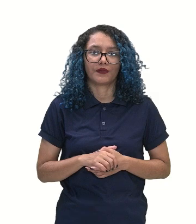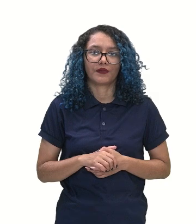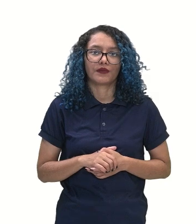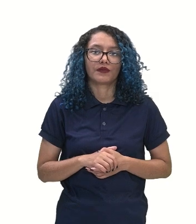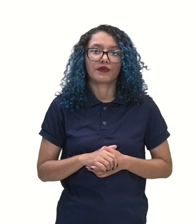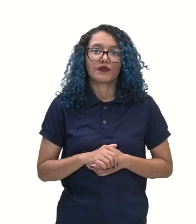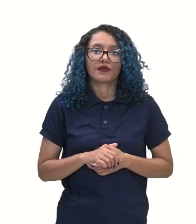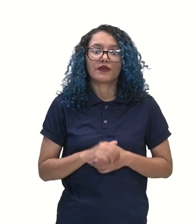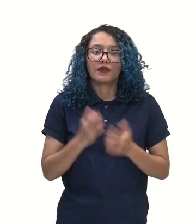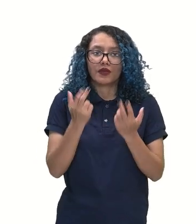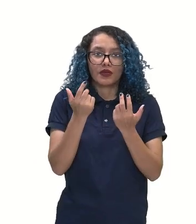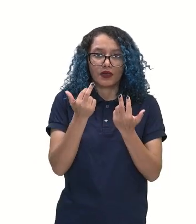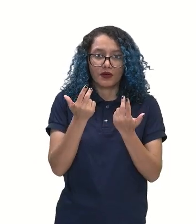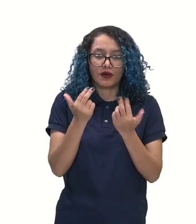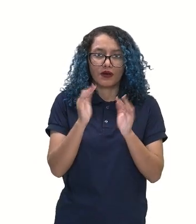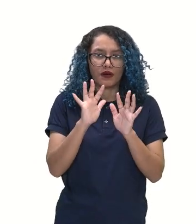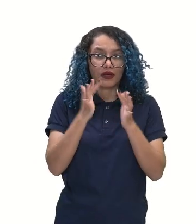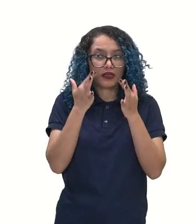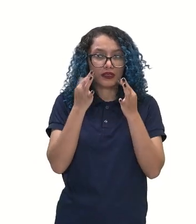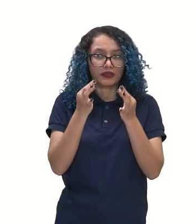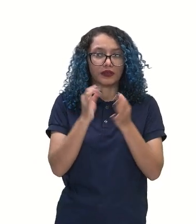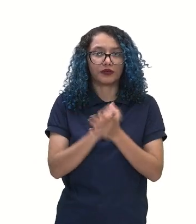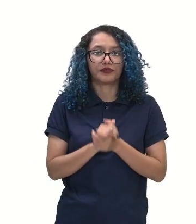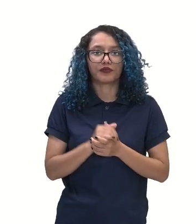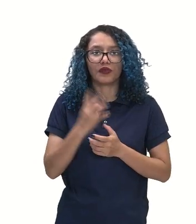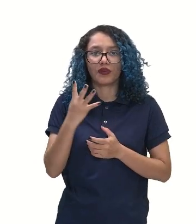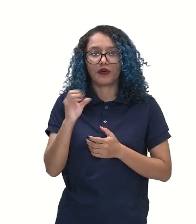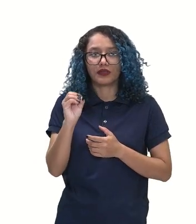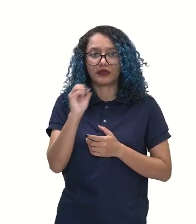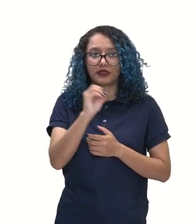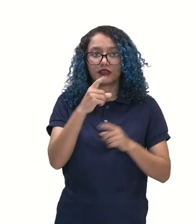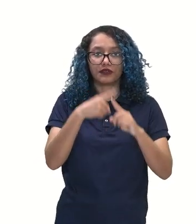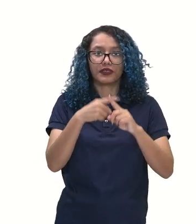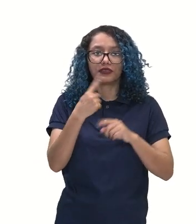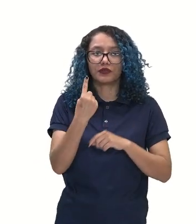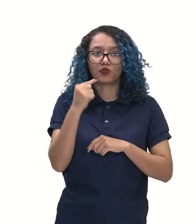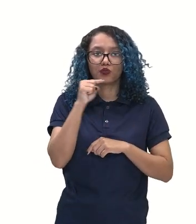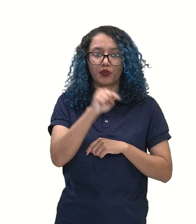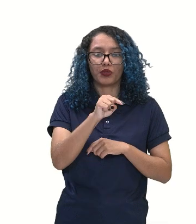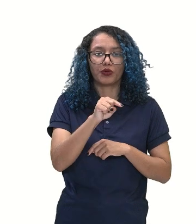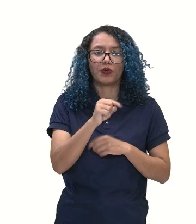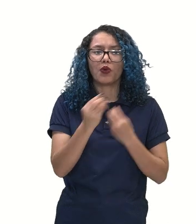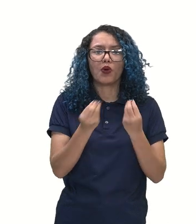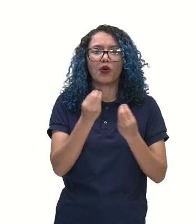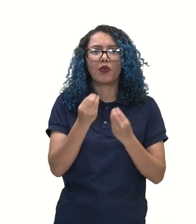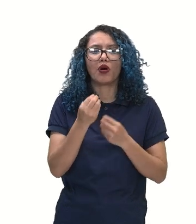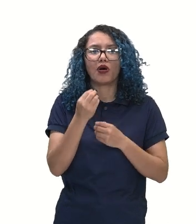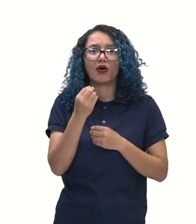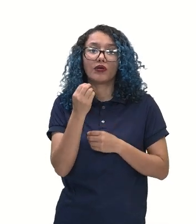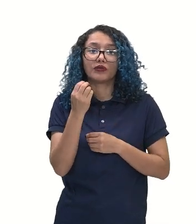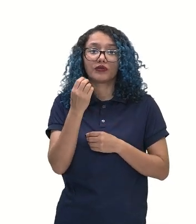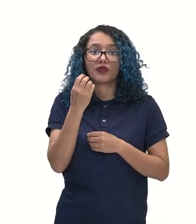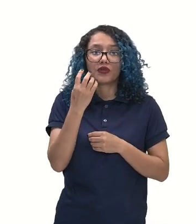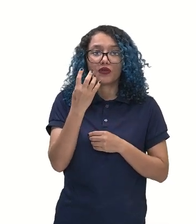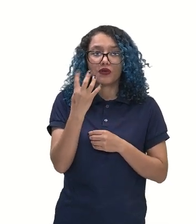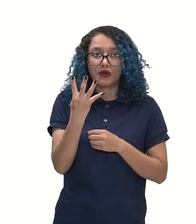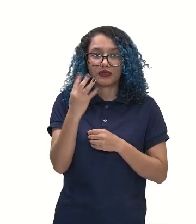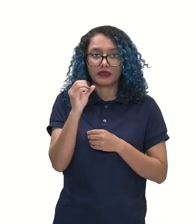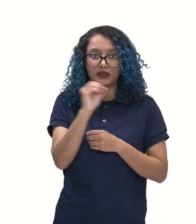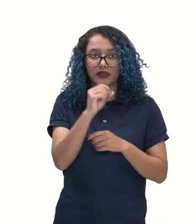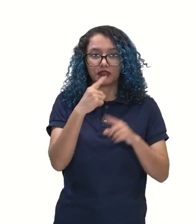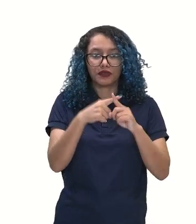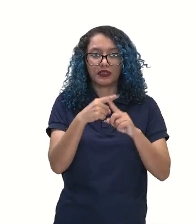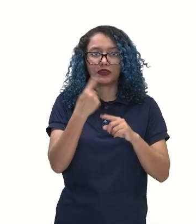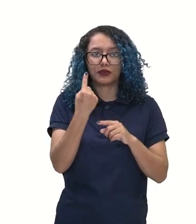capacidade será igual. Agora, olha só, 400 vezes 1000, tu faz assim, 400 vezes 1 é 4. Multiplicar por 1000, é só contar os